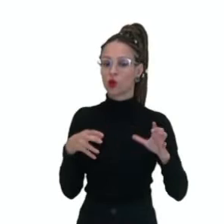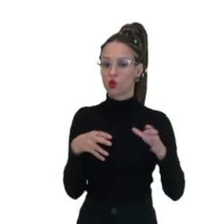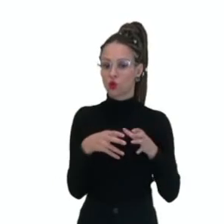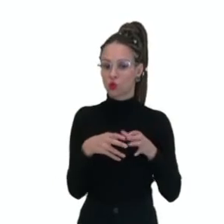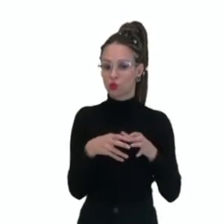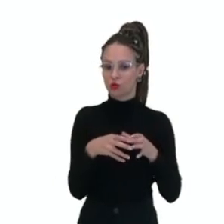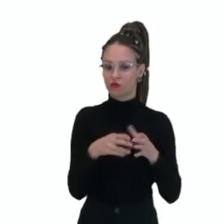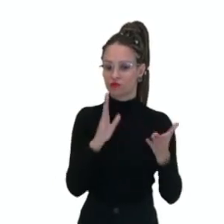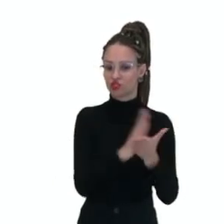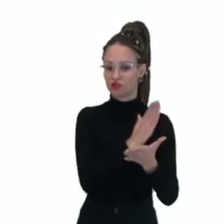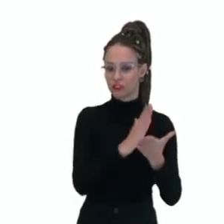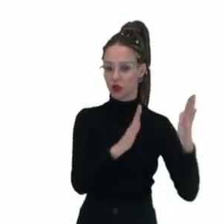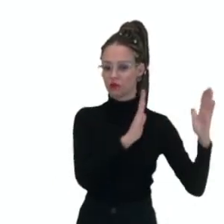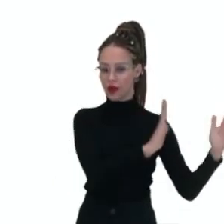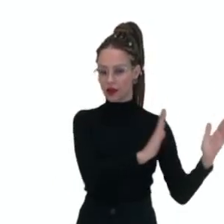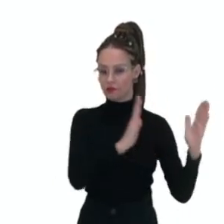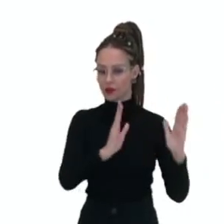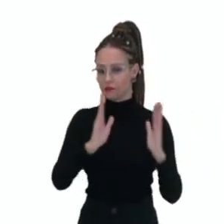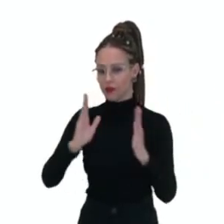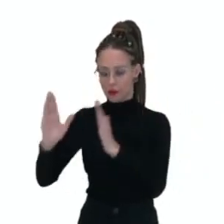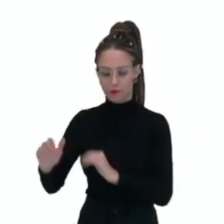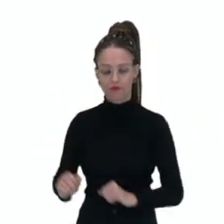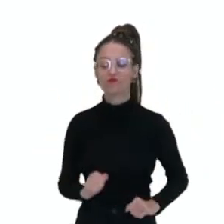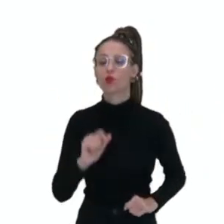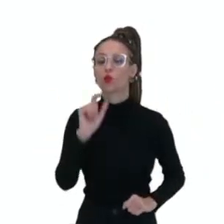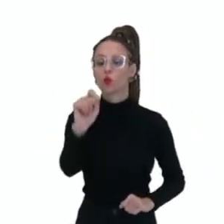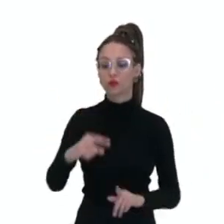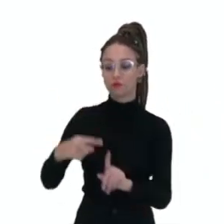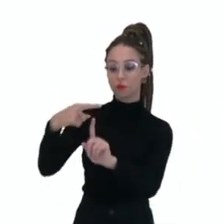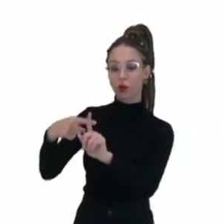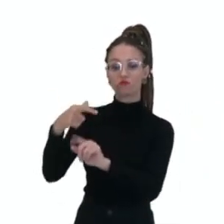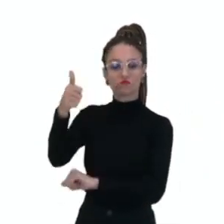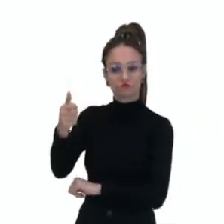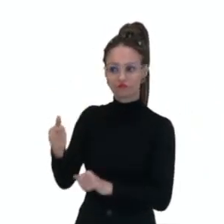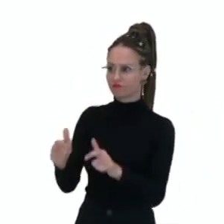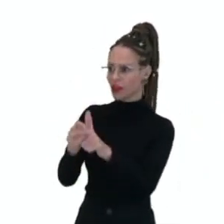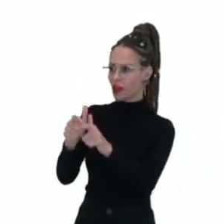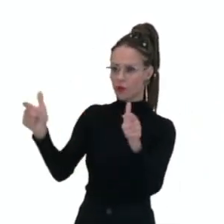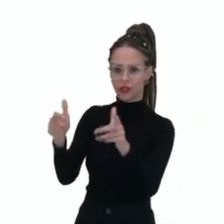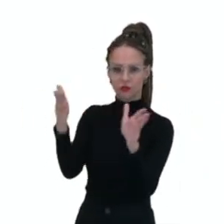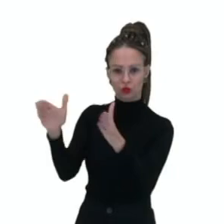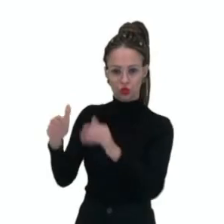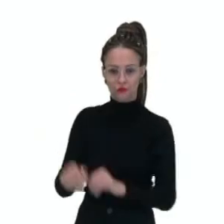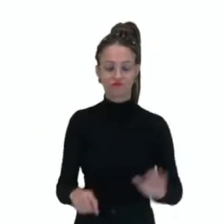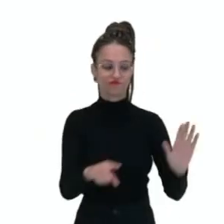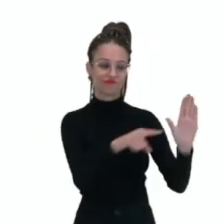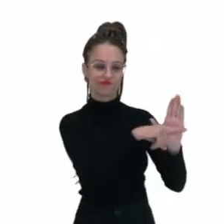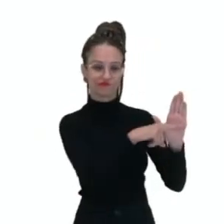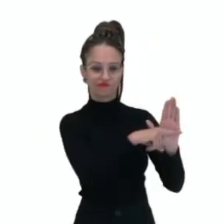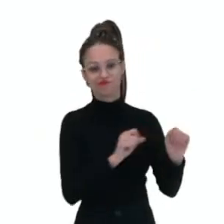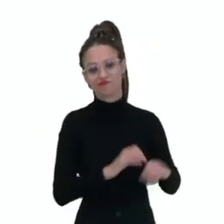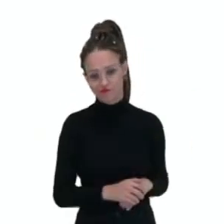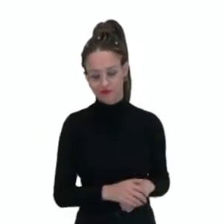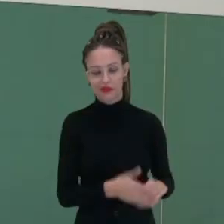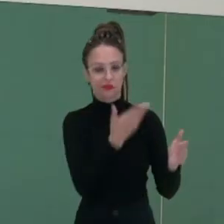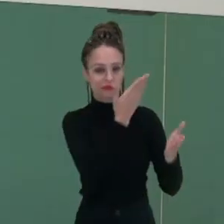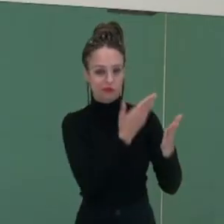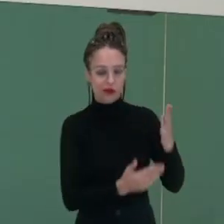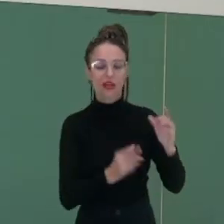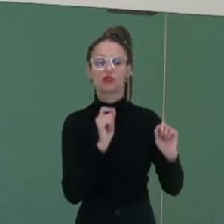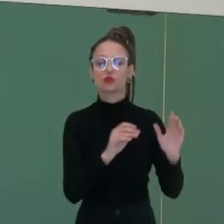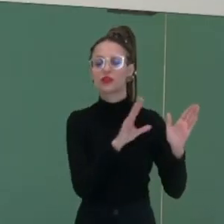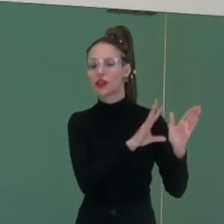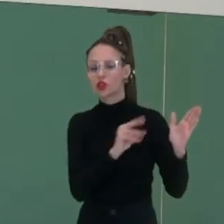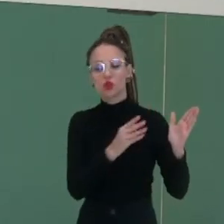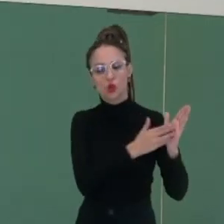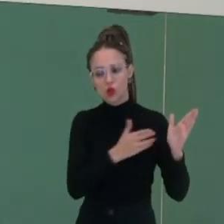com divisão de tarefas. Vantagens: aumento da produção. Desvantagens: perde-se a noção do todo com